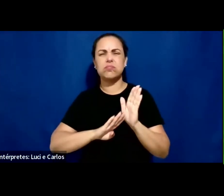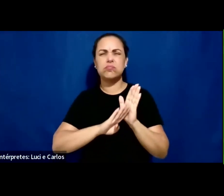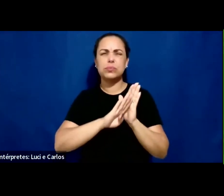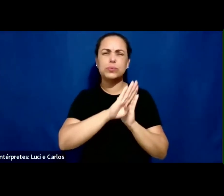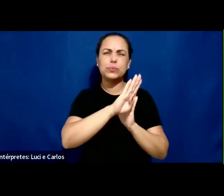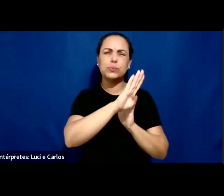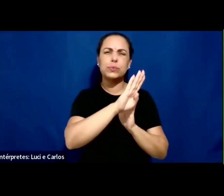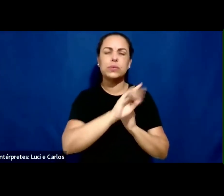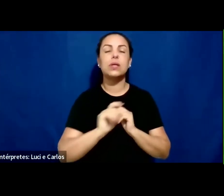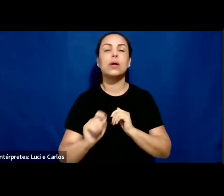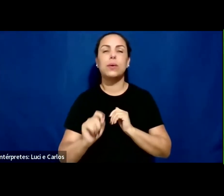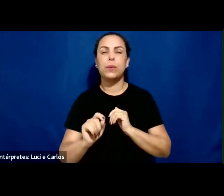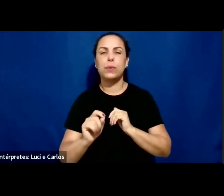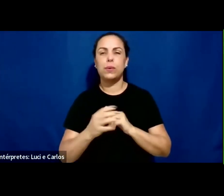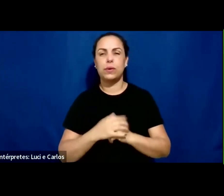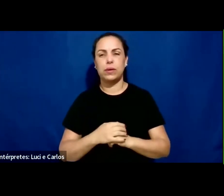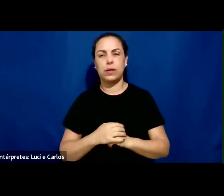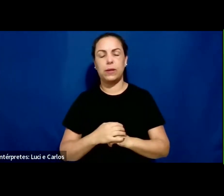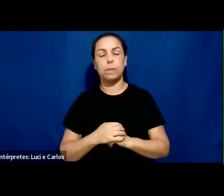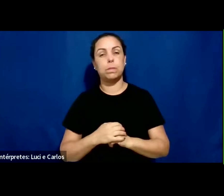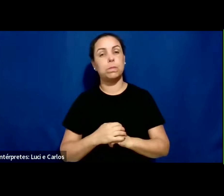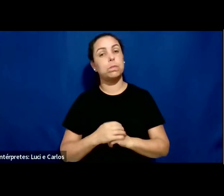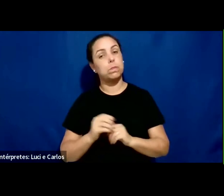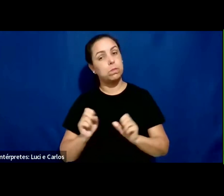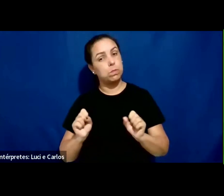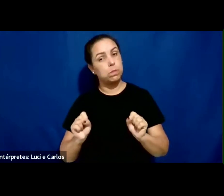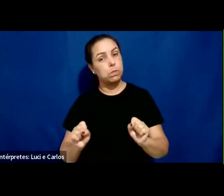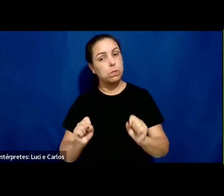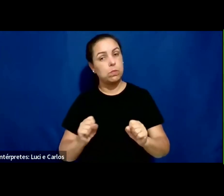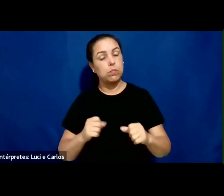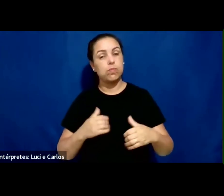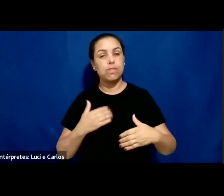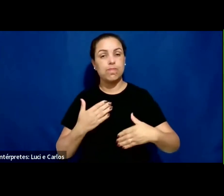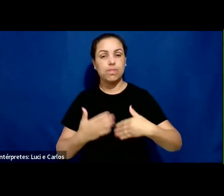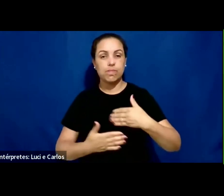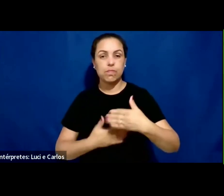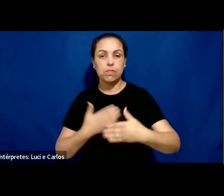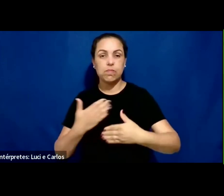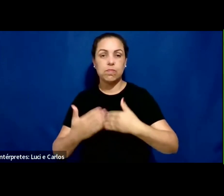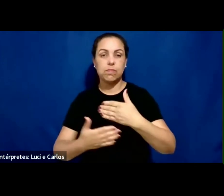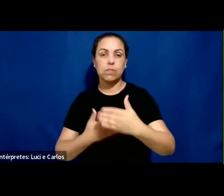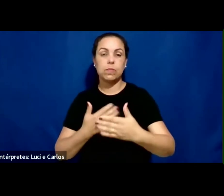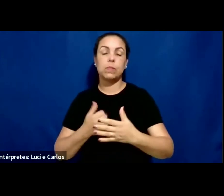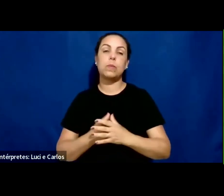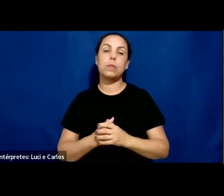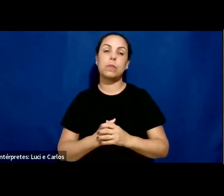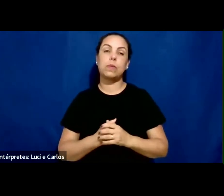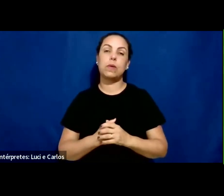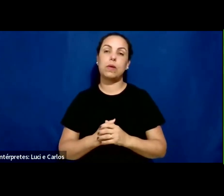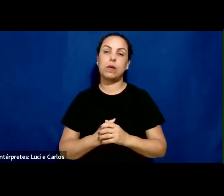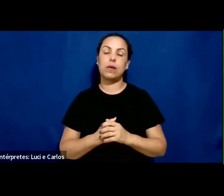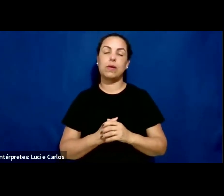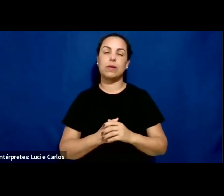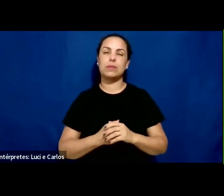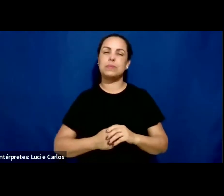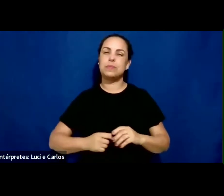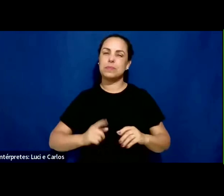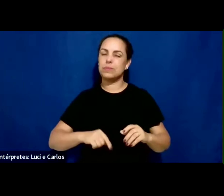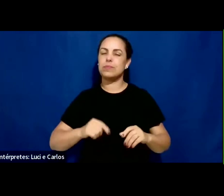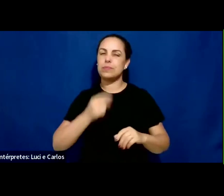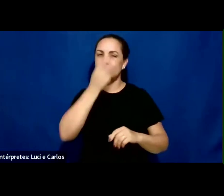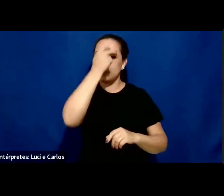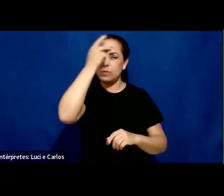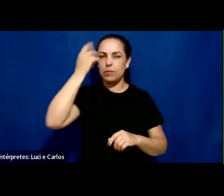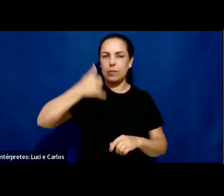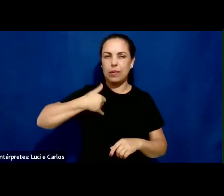em jovens, é raro, né? E está cada vez diminuindo a idade, o câncer coloretal é mais comum a partir